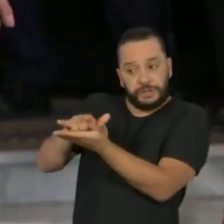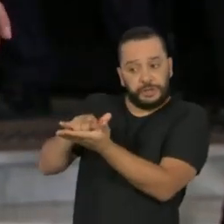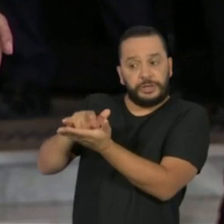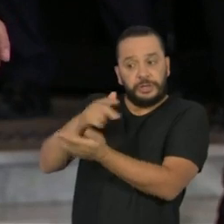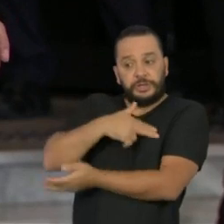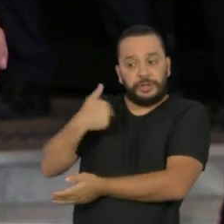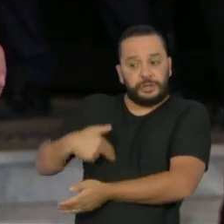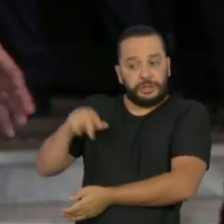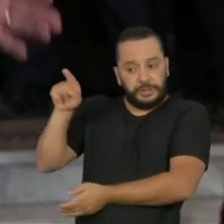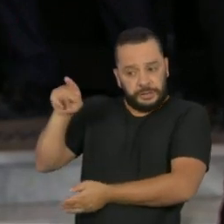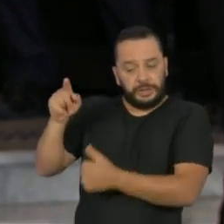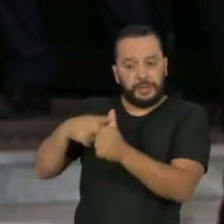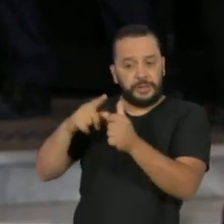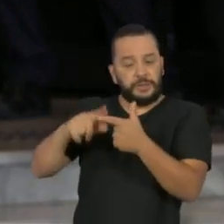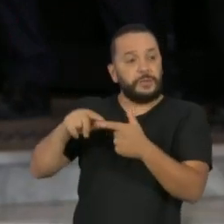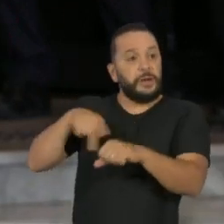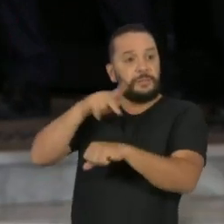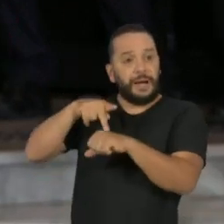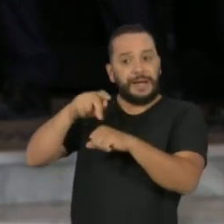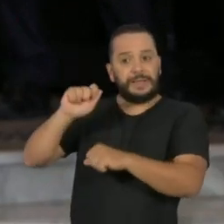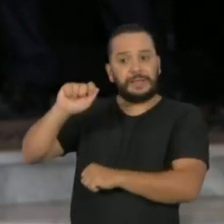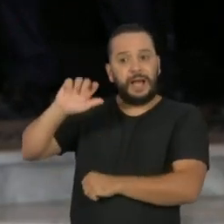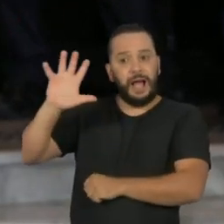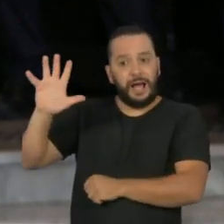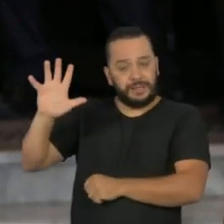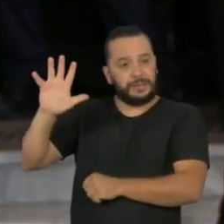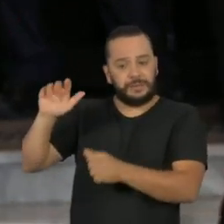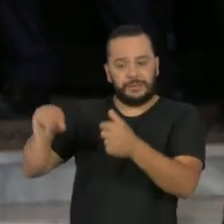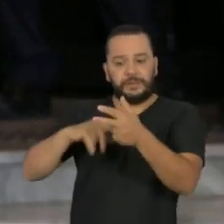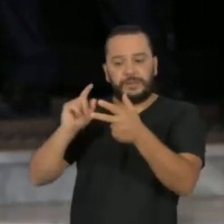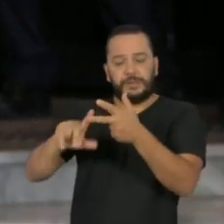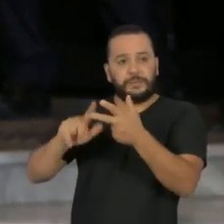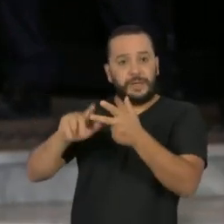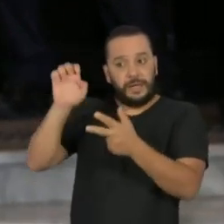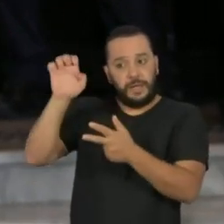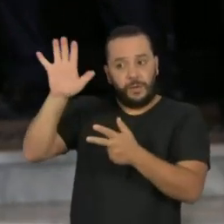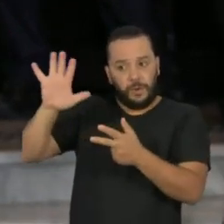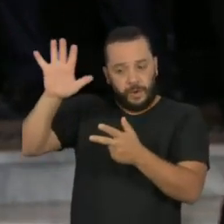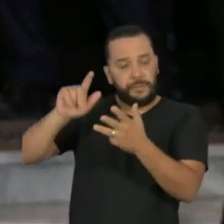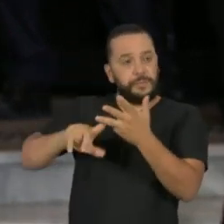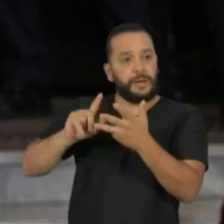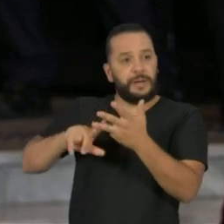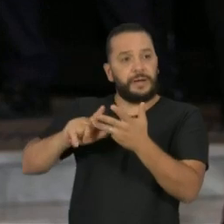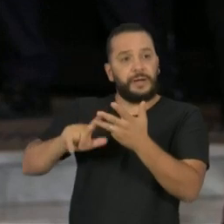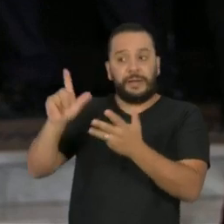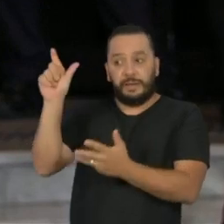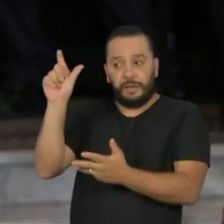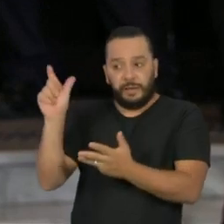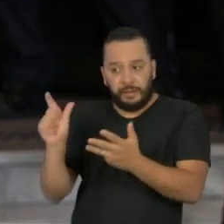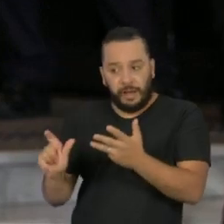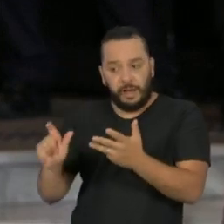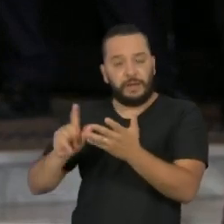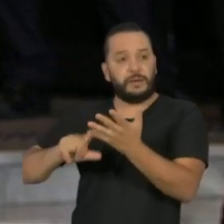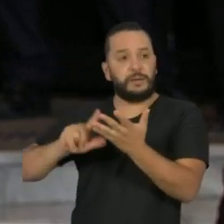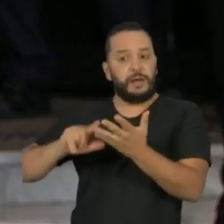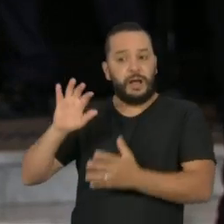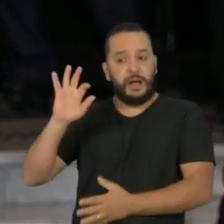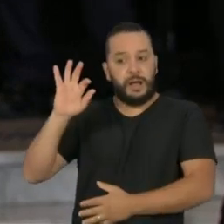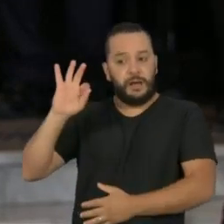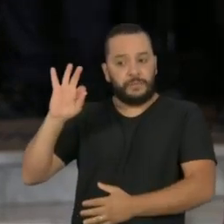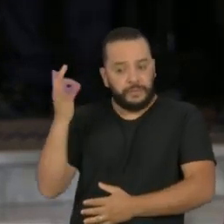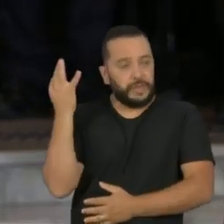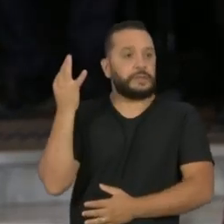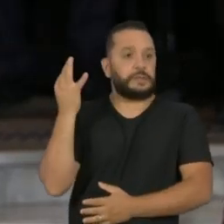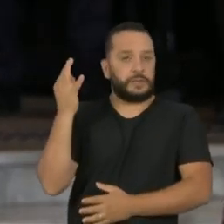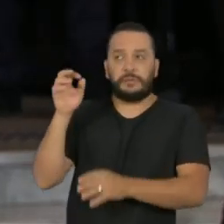depois os países da Ásia, na sequência, os países da Europa, Itália, França, e é óbvio que nós, em cima desses